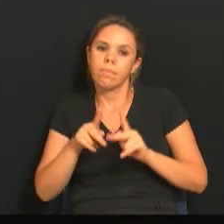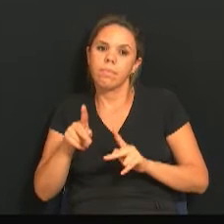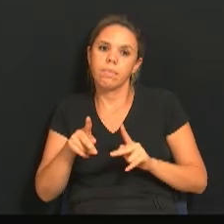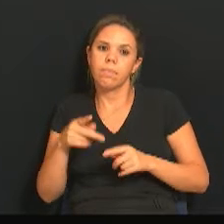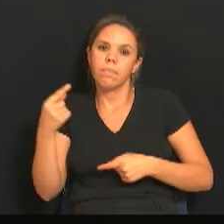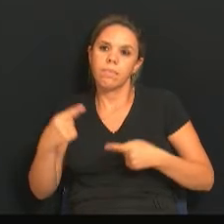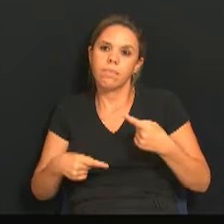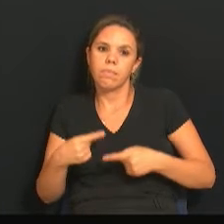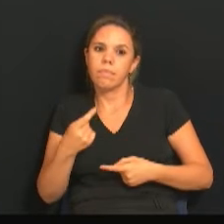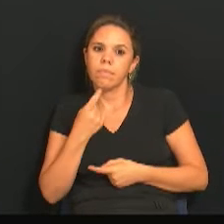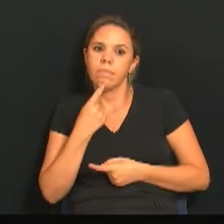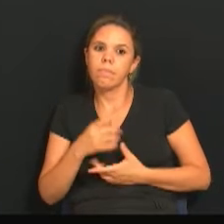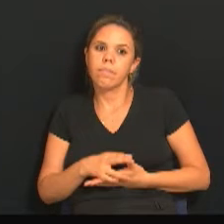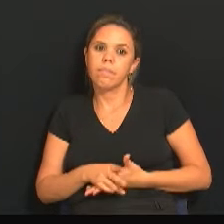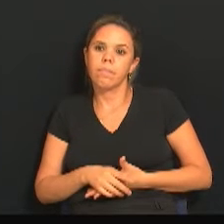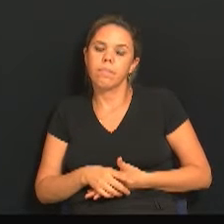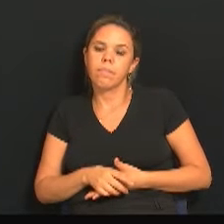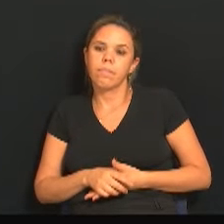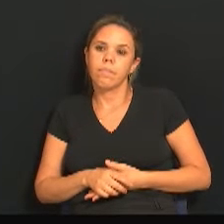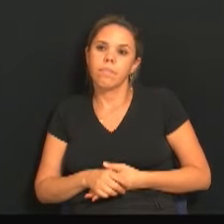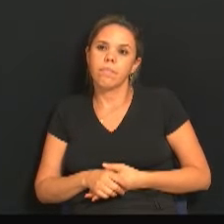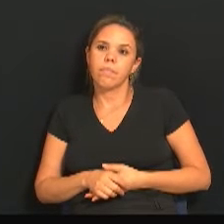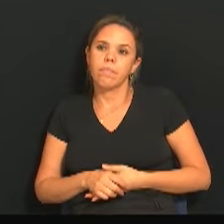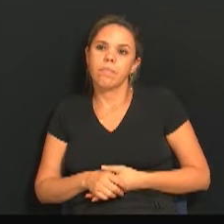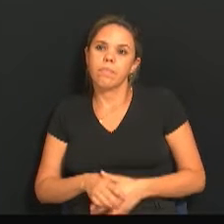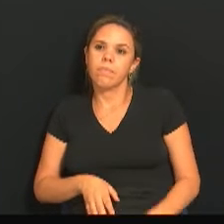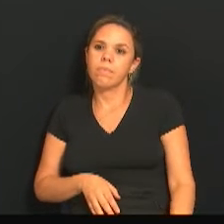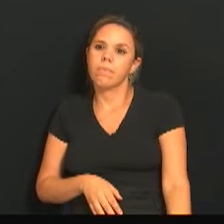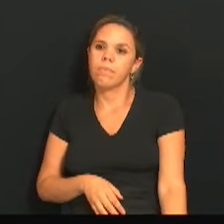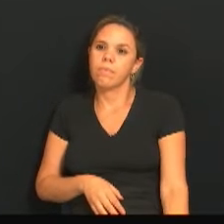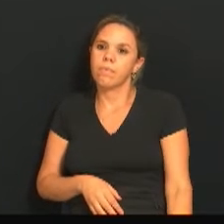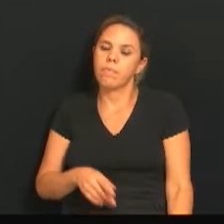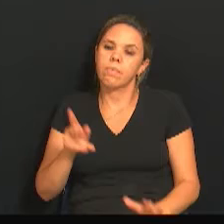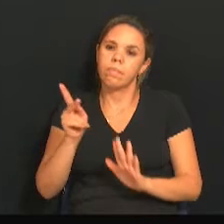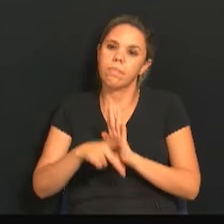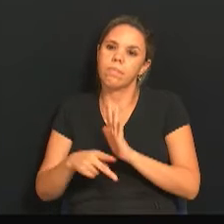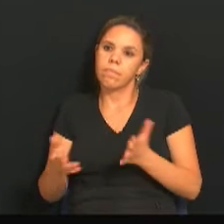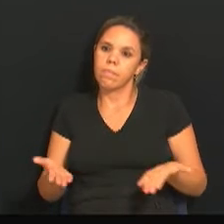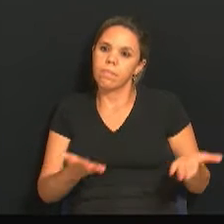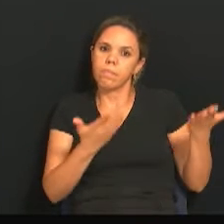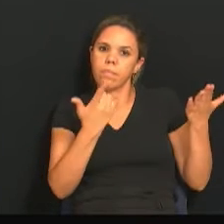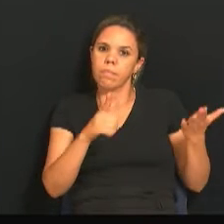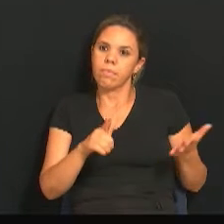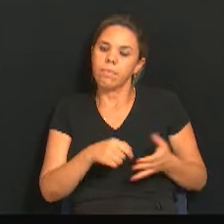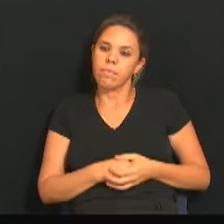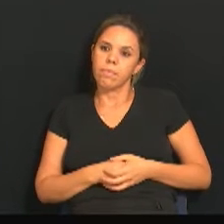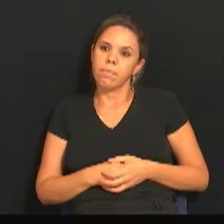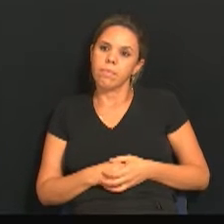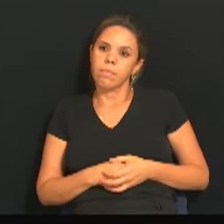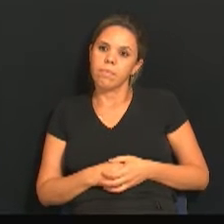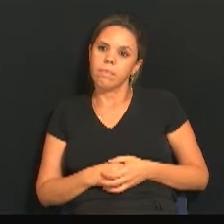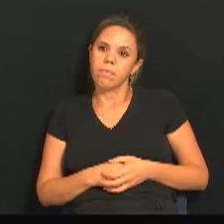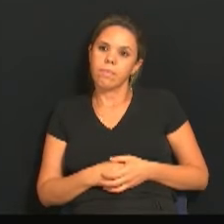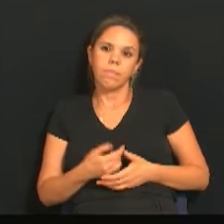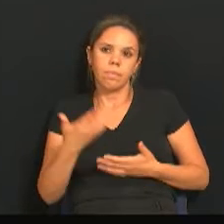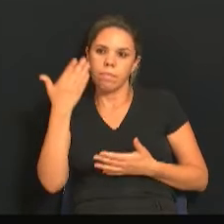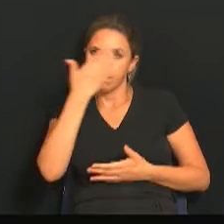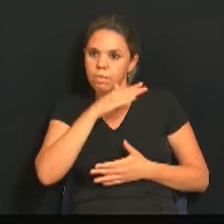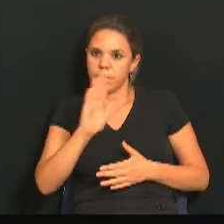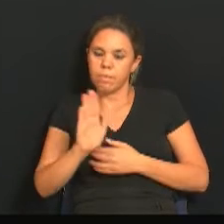de Campinas politizou o projeto e levou para um outro caminho e não olhou